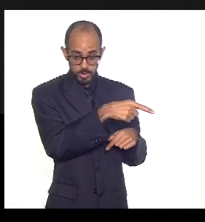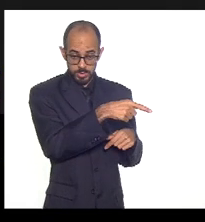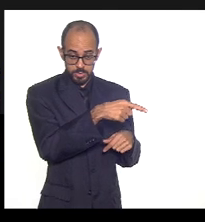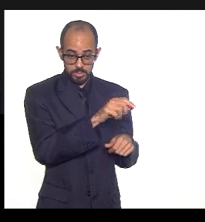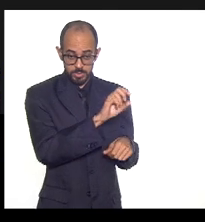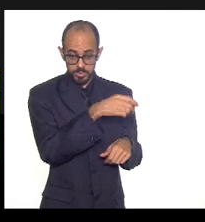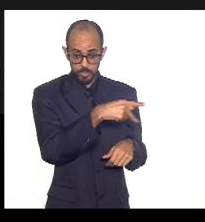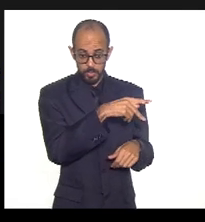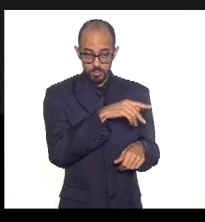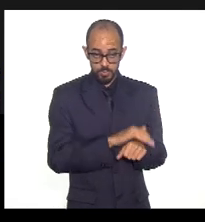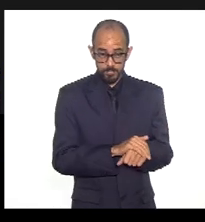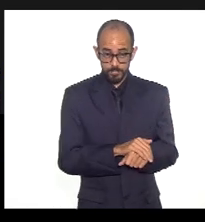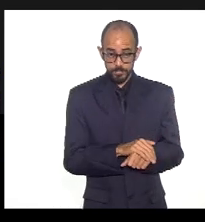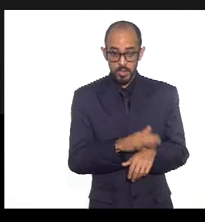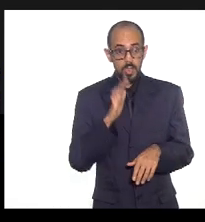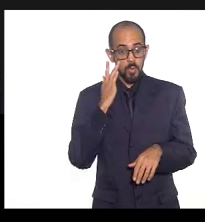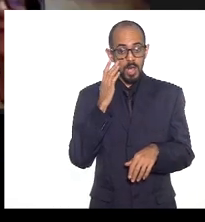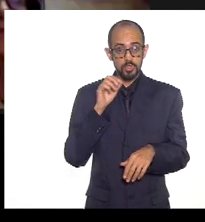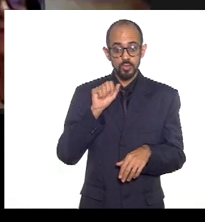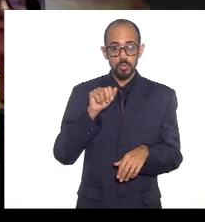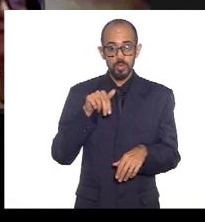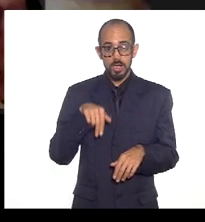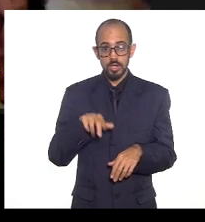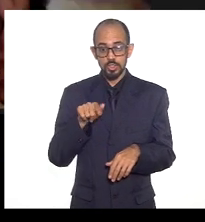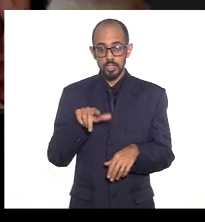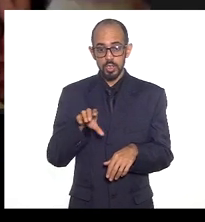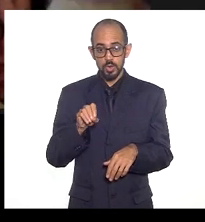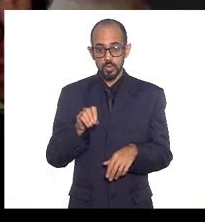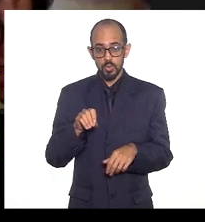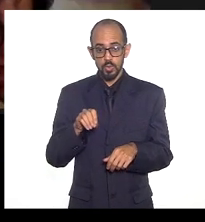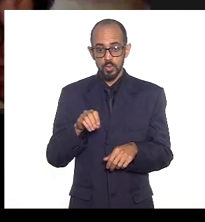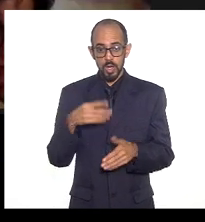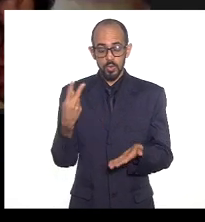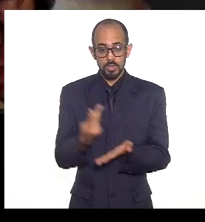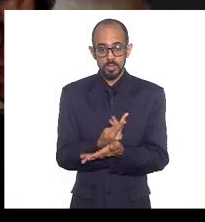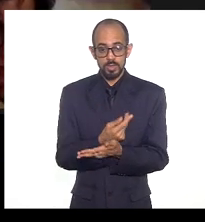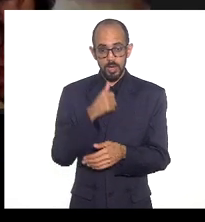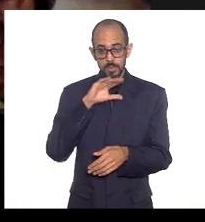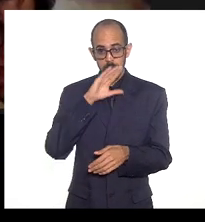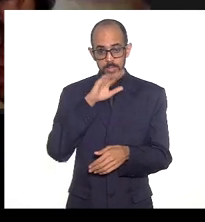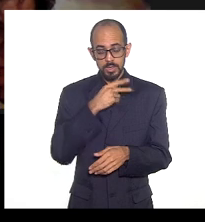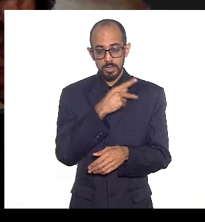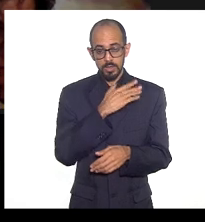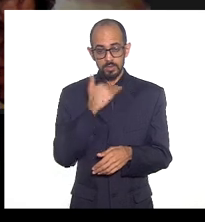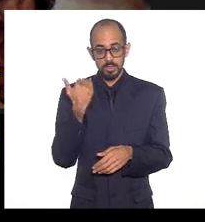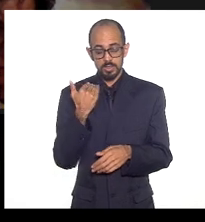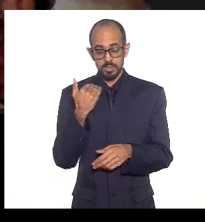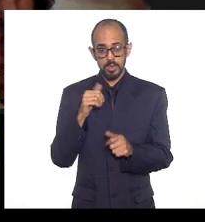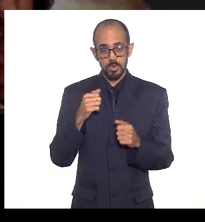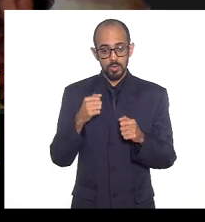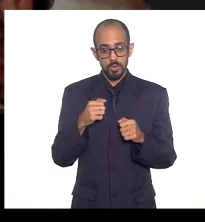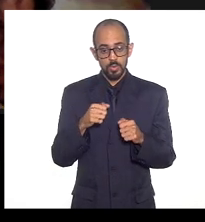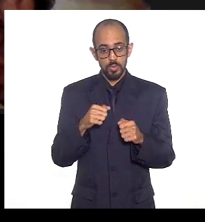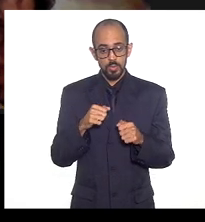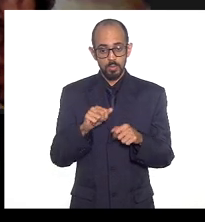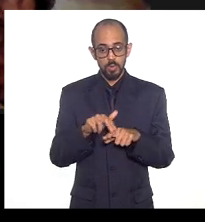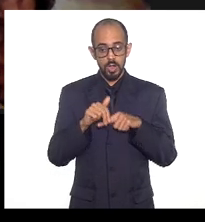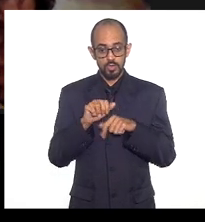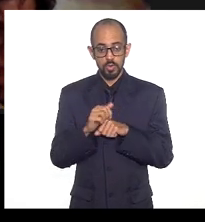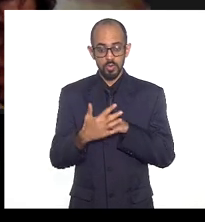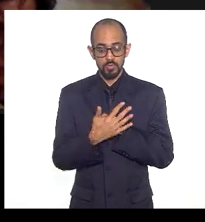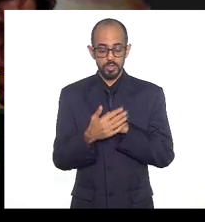Acho que o Ângelo não, teve que sair, obrigado. Ele perdeu o irmão. O Ângelo teve que sair. Semana passada, ele está ajudando a família dele. Claro, claro.